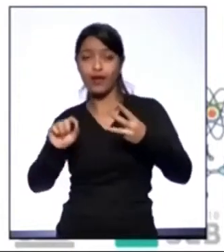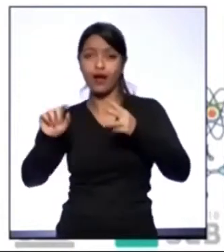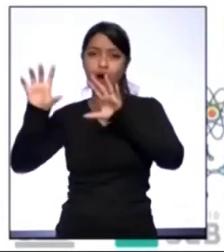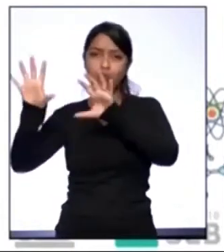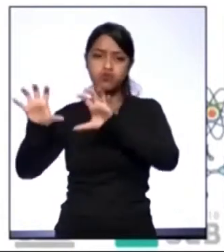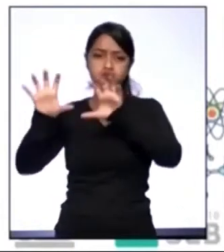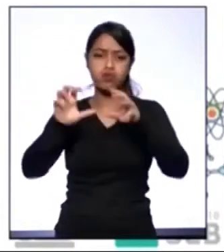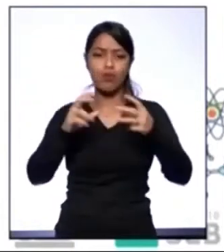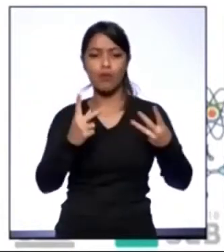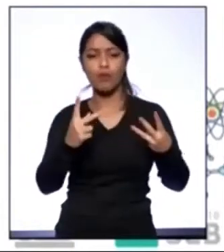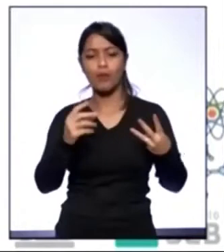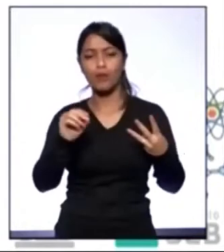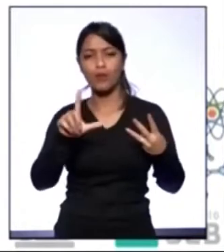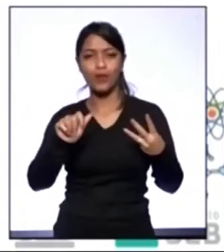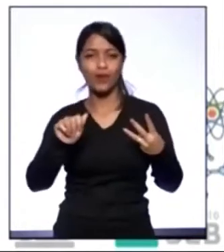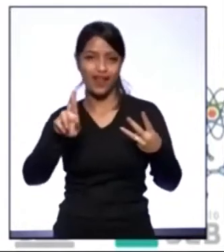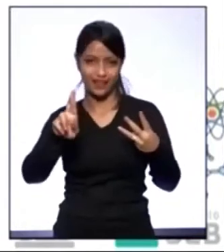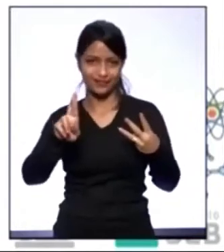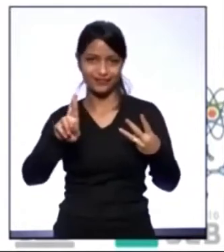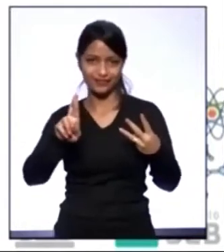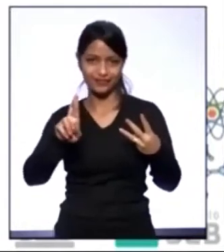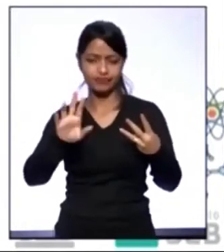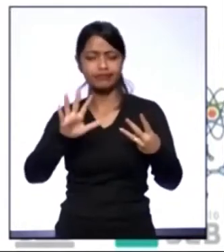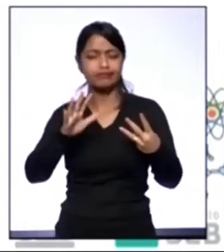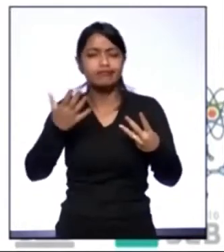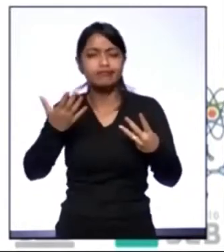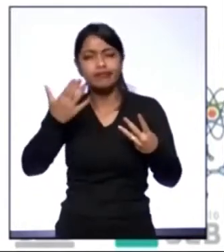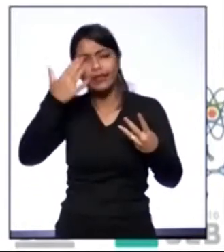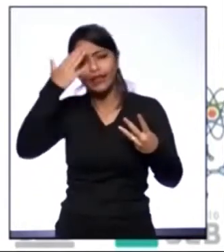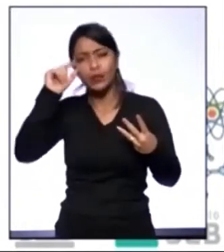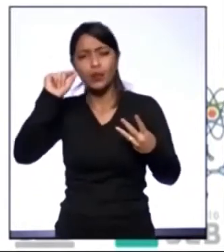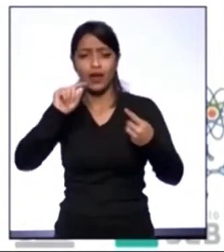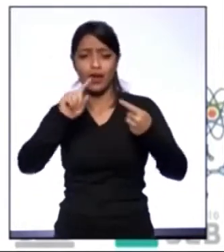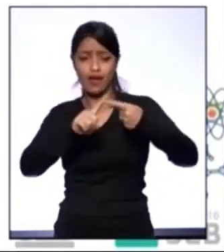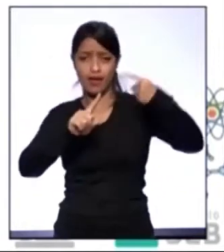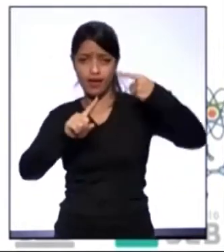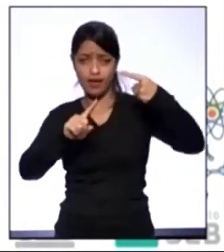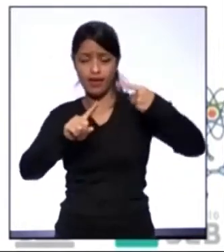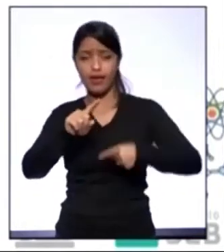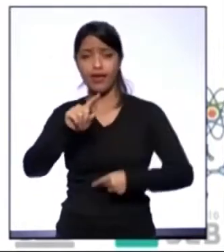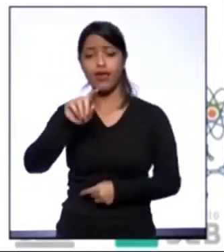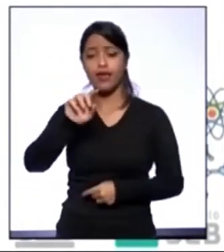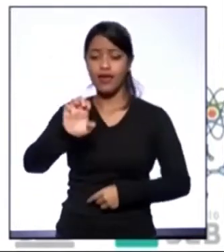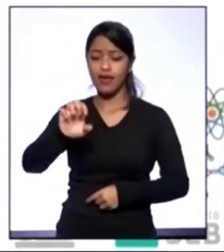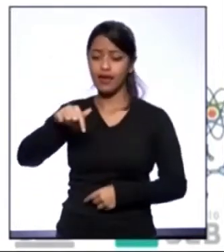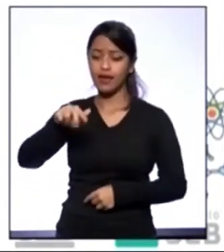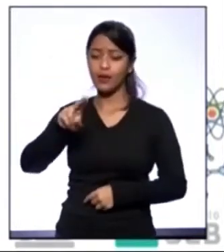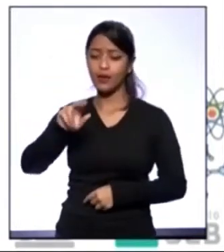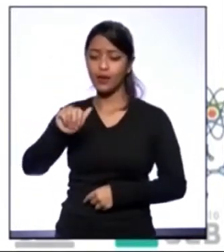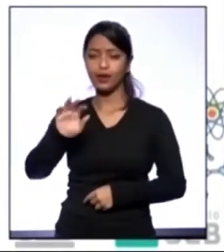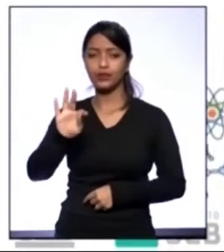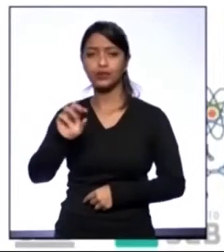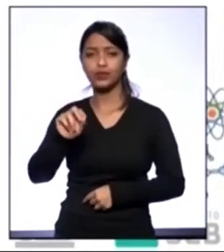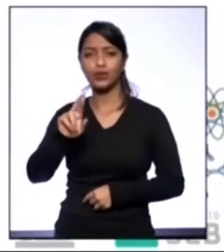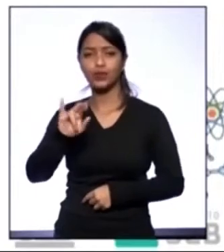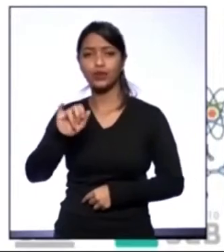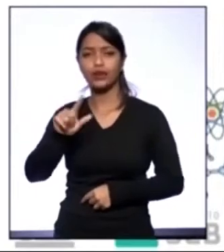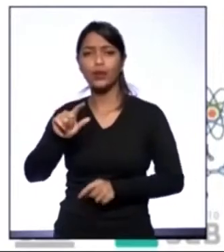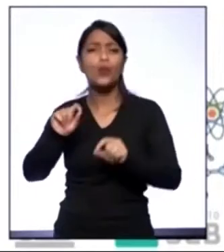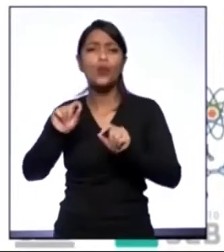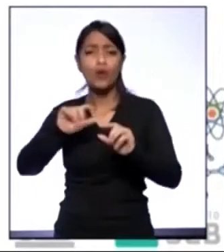claro para vocês? Que as massas equatoriais são as massas de ar que se formam próximas às linhas do Equador.